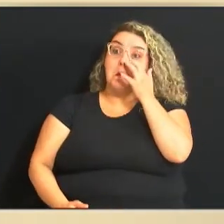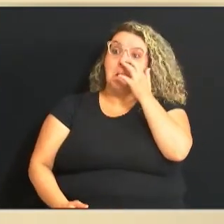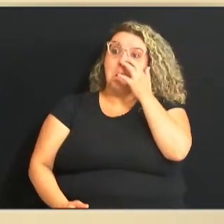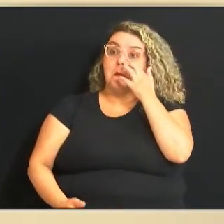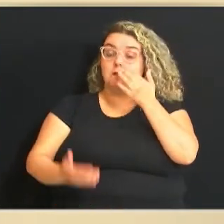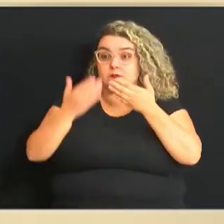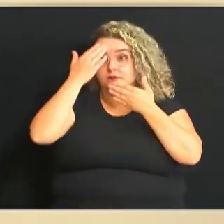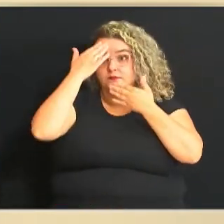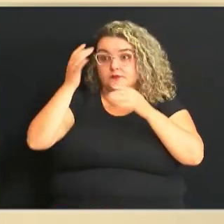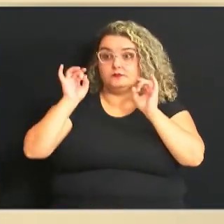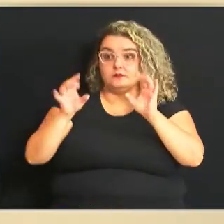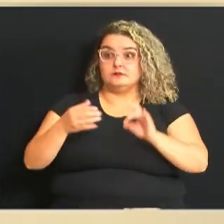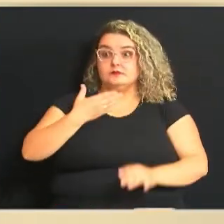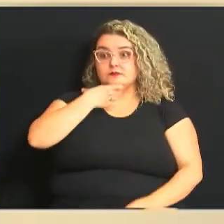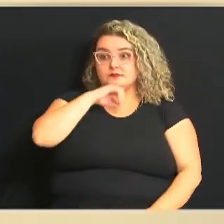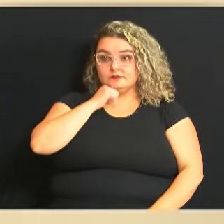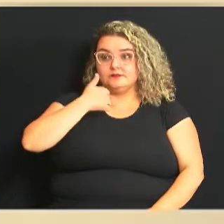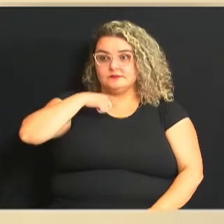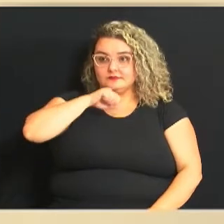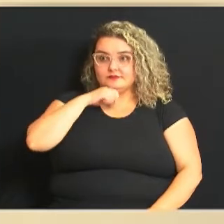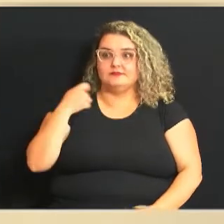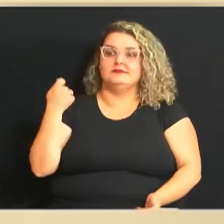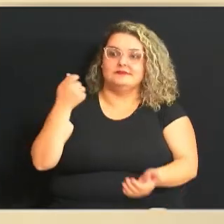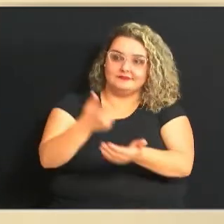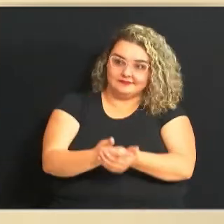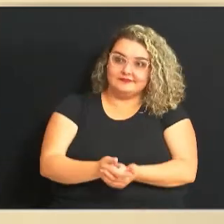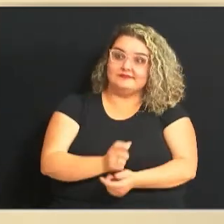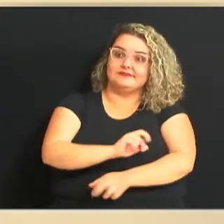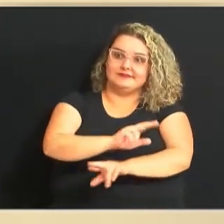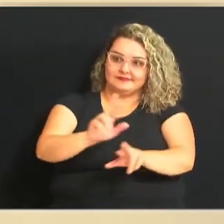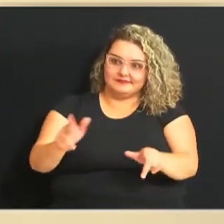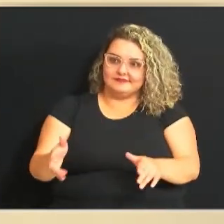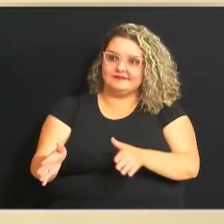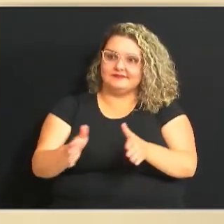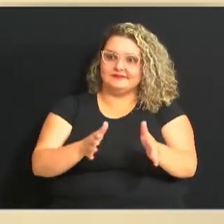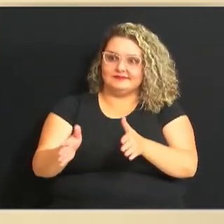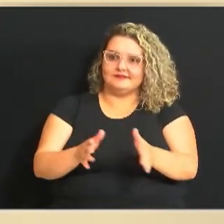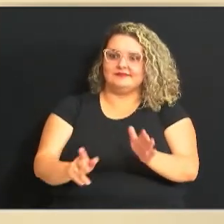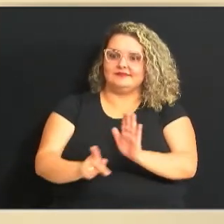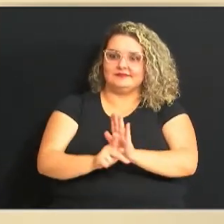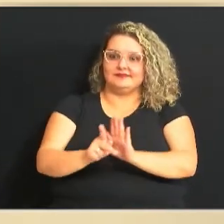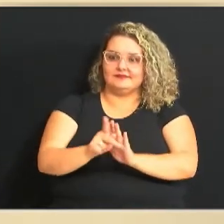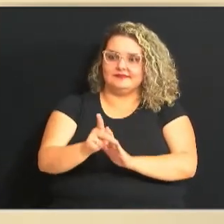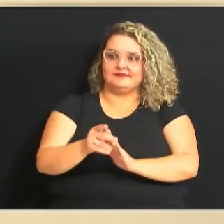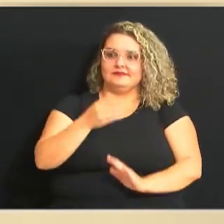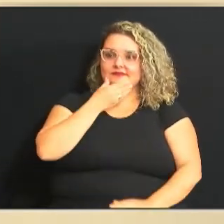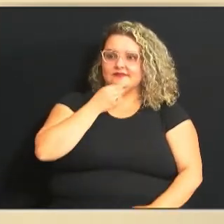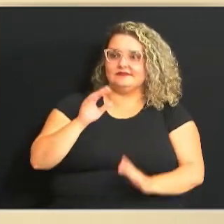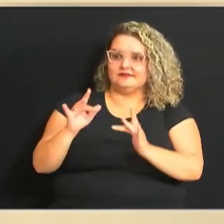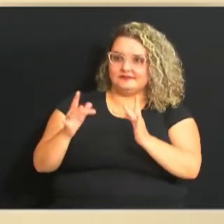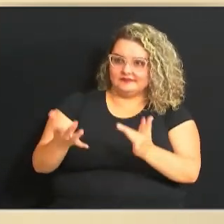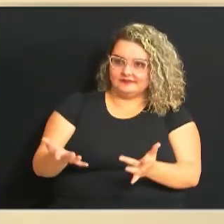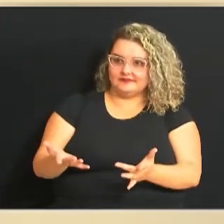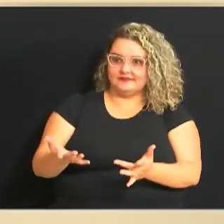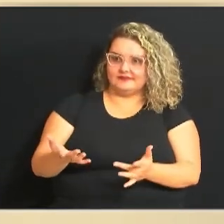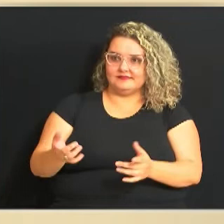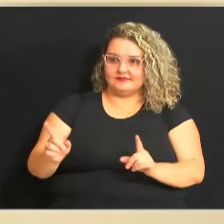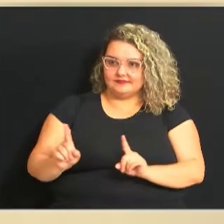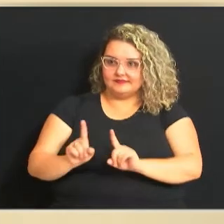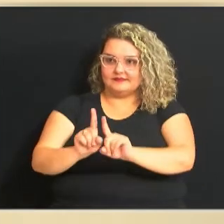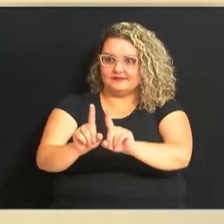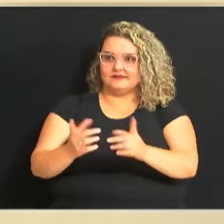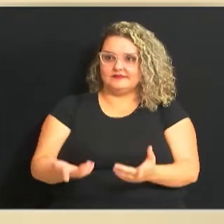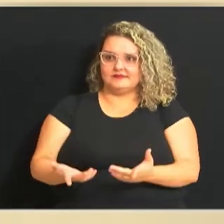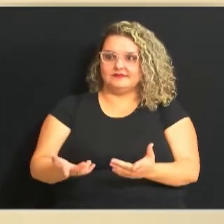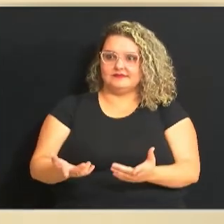fundamentais nas vidas dessas pessoas que precisam desse medicamento, para ter uma qualidade de vida.